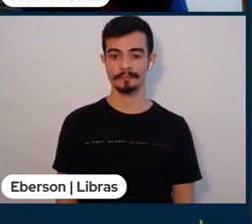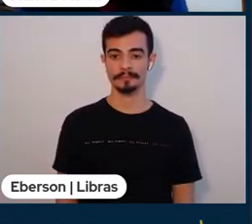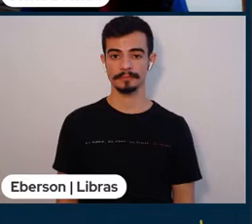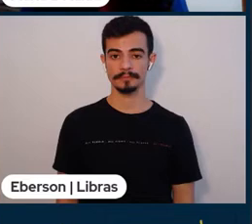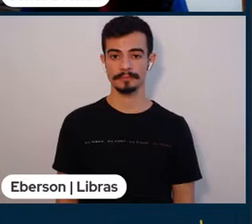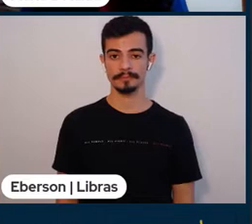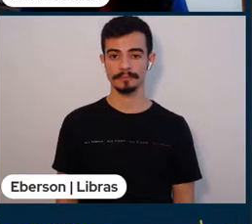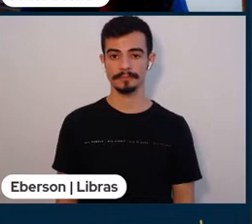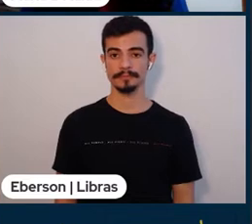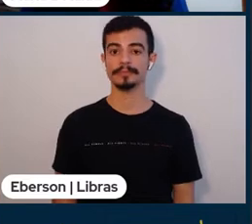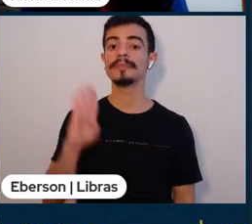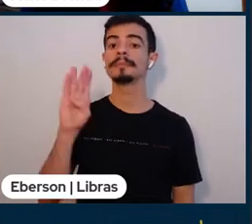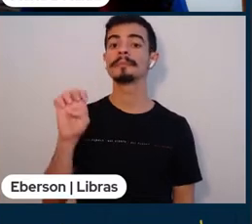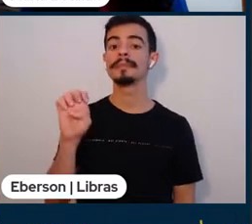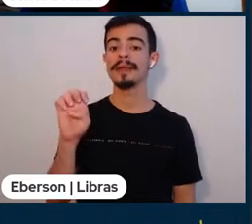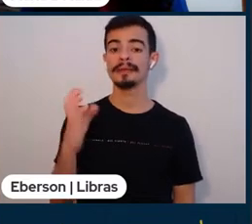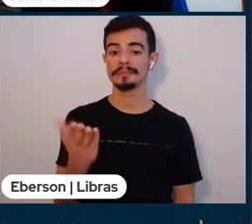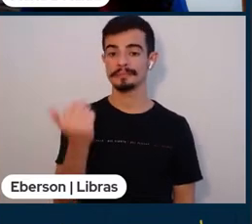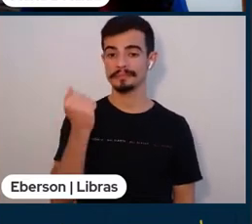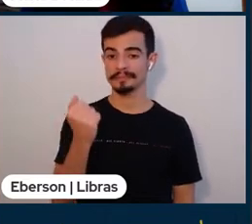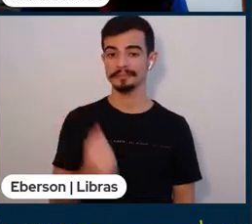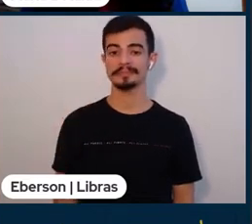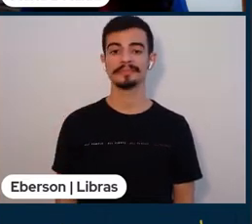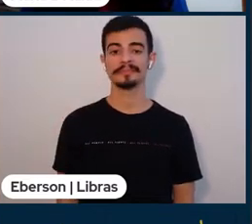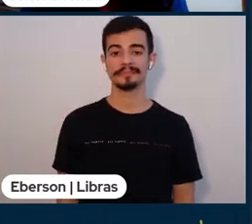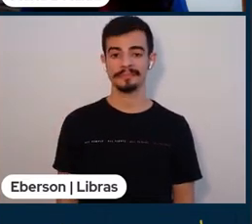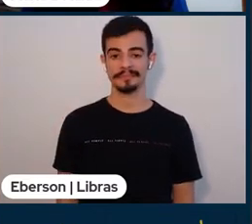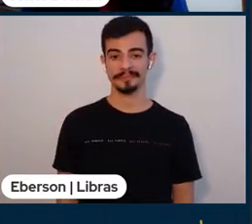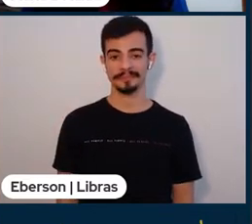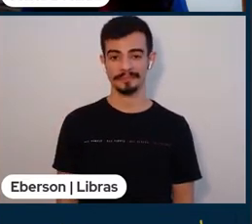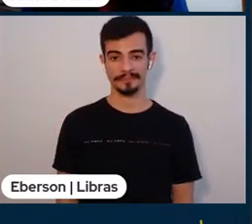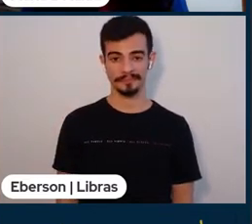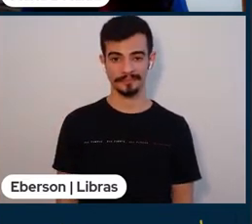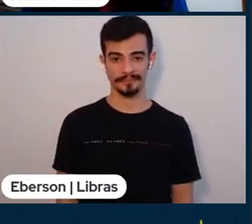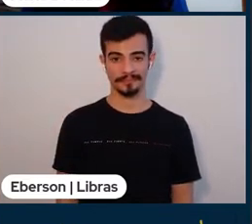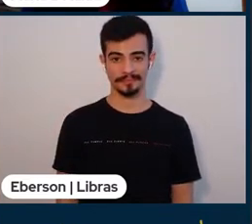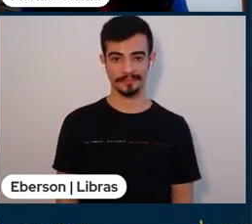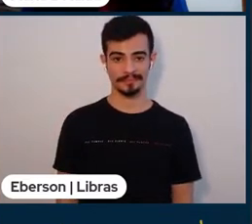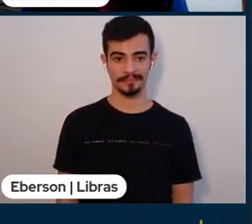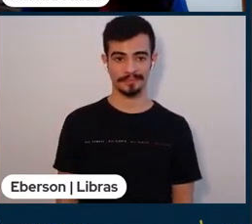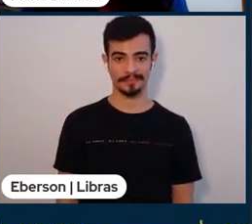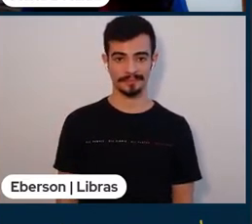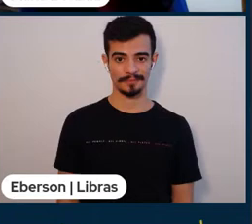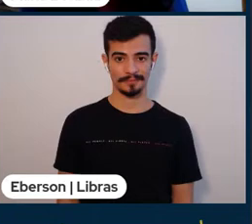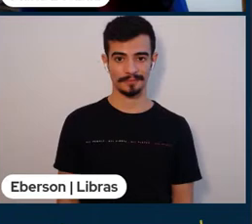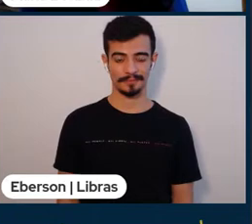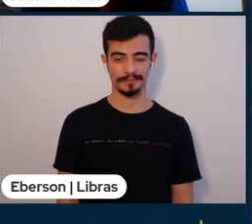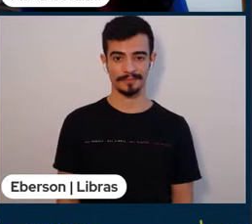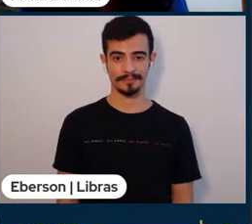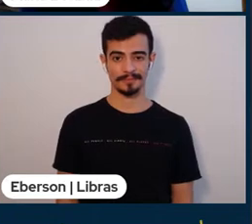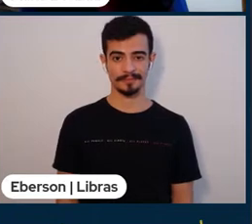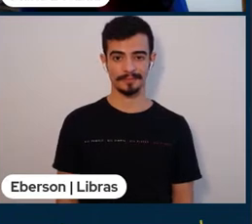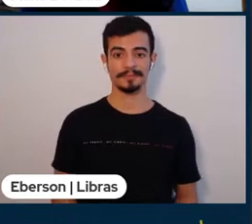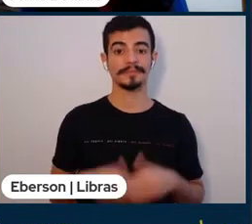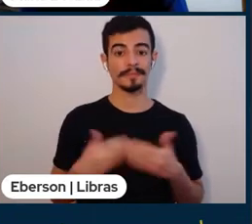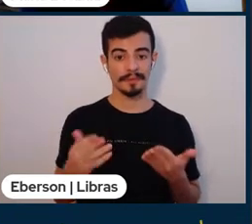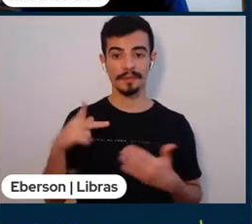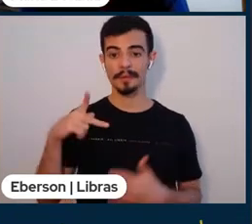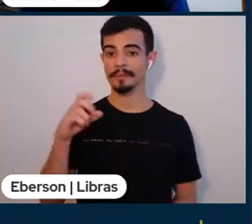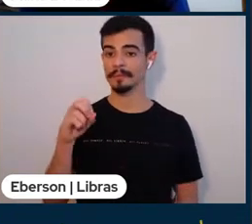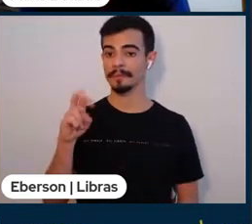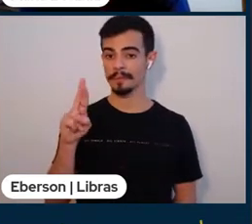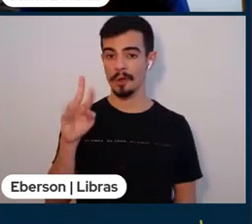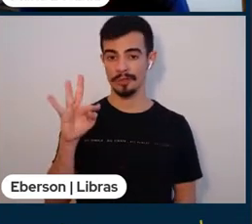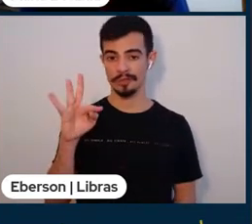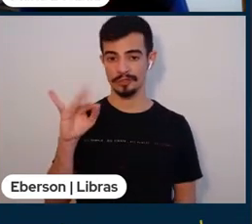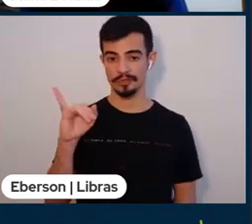Quer falar, Betânia? Aí eu falo depois. Eu, sim, de portfólio. Principalmente para a área que a gente conhece o